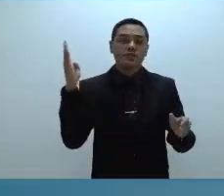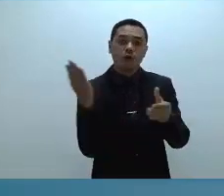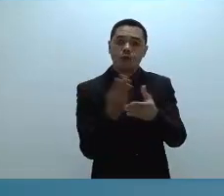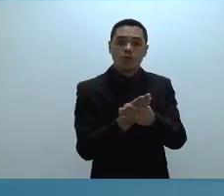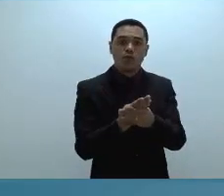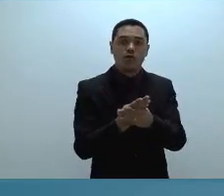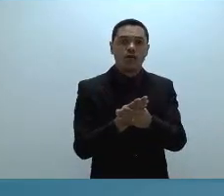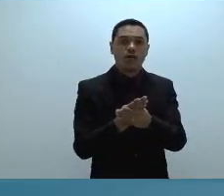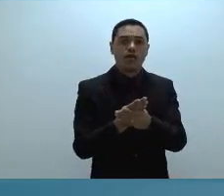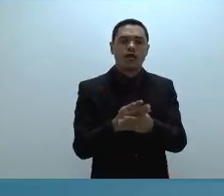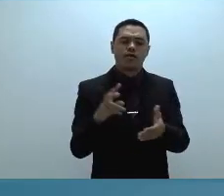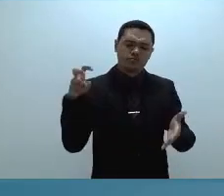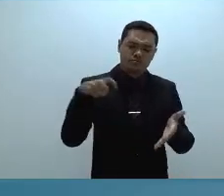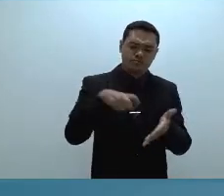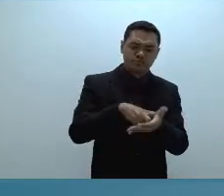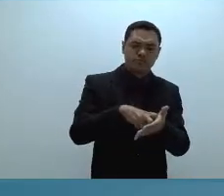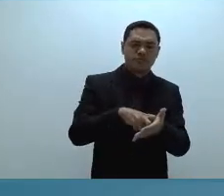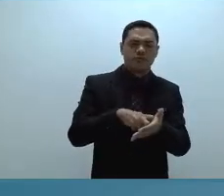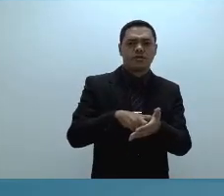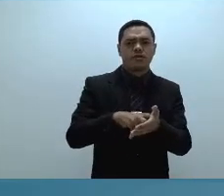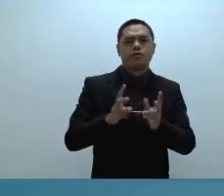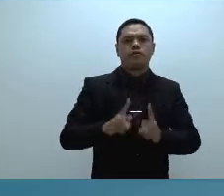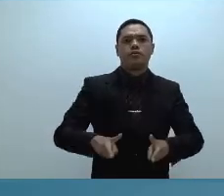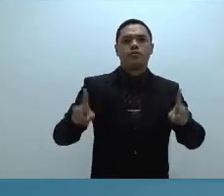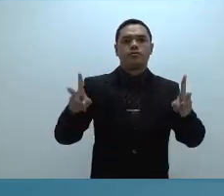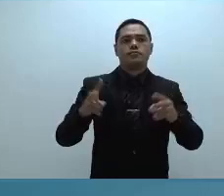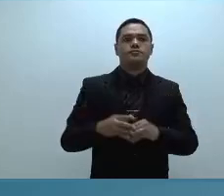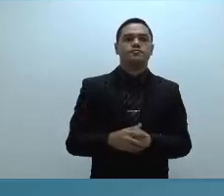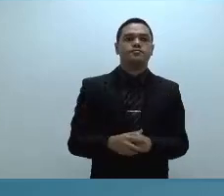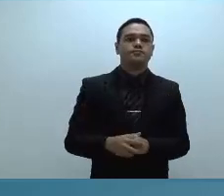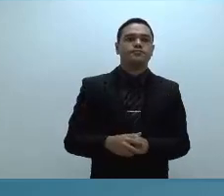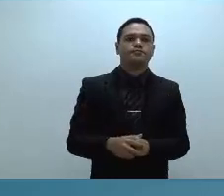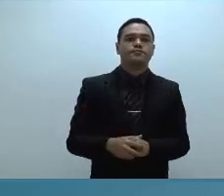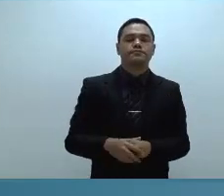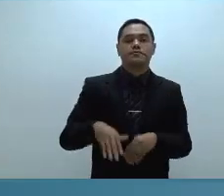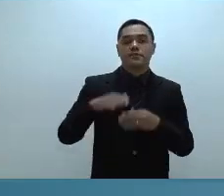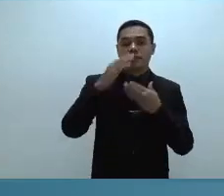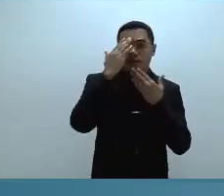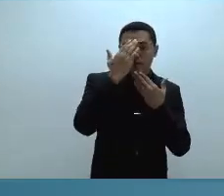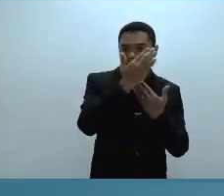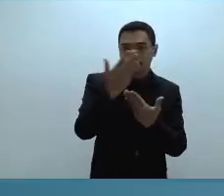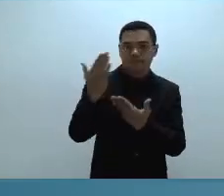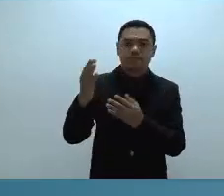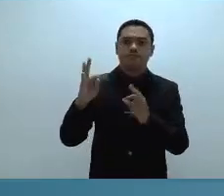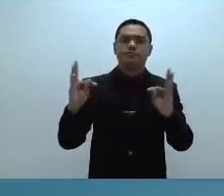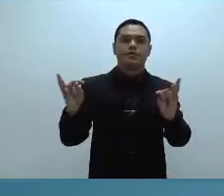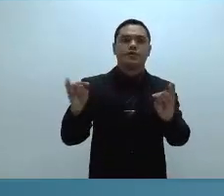na execução. Muito obrigado, eu agradeço aí. Obrigado a todos.